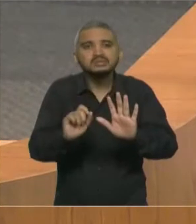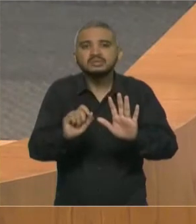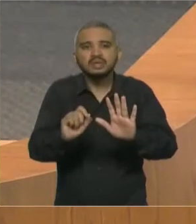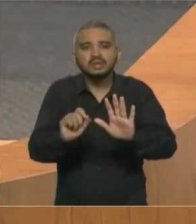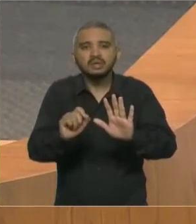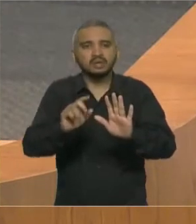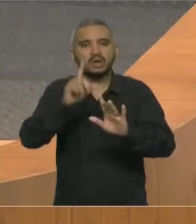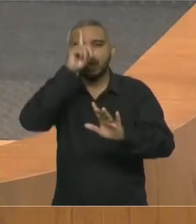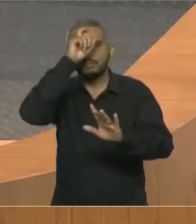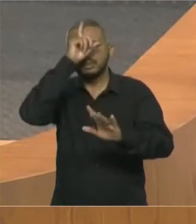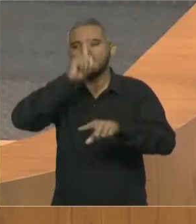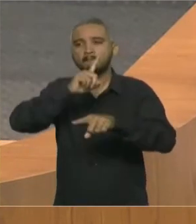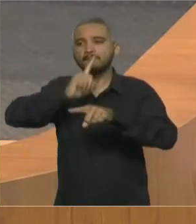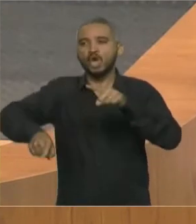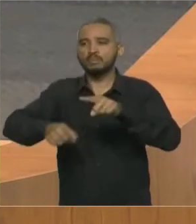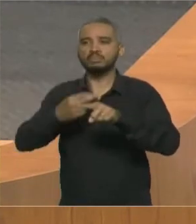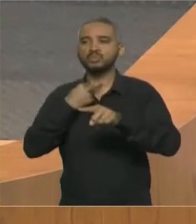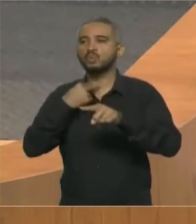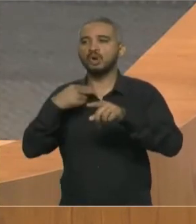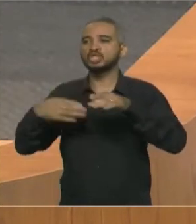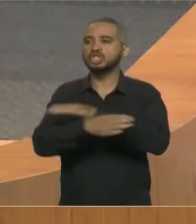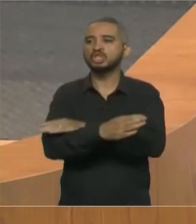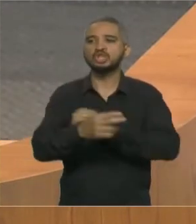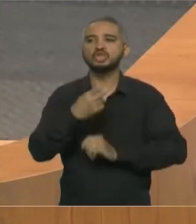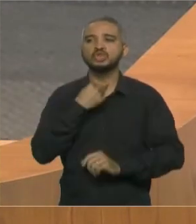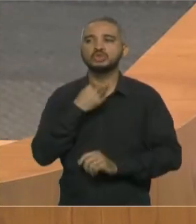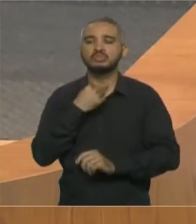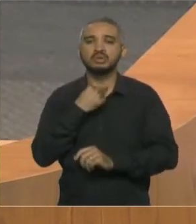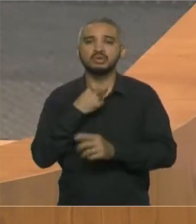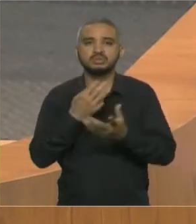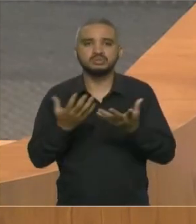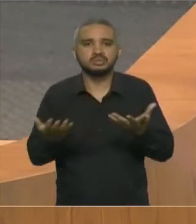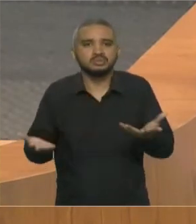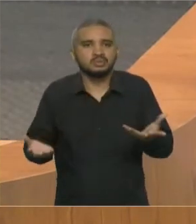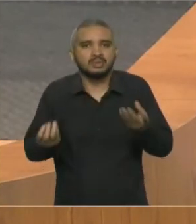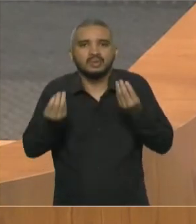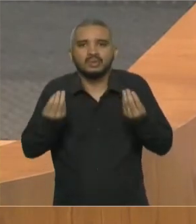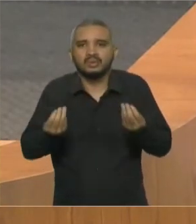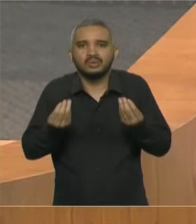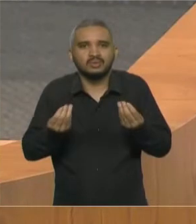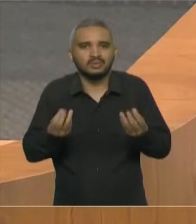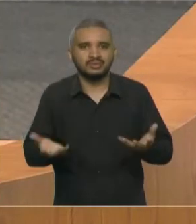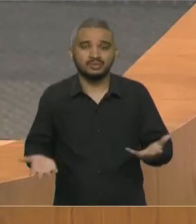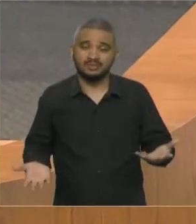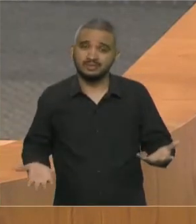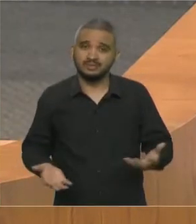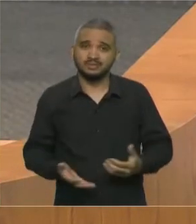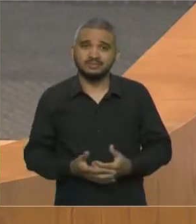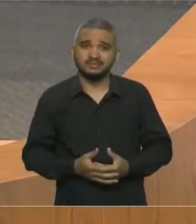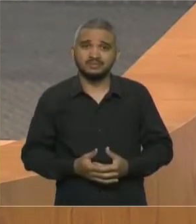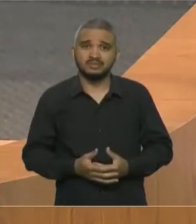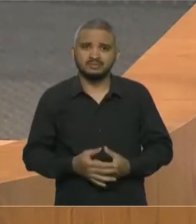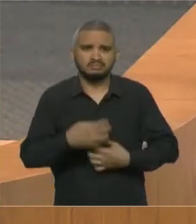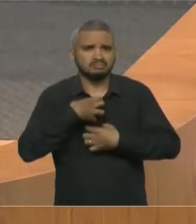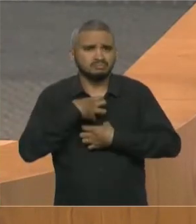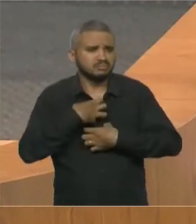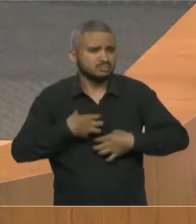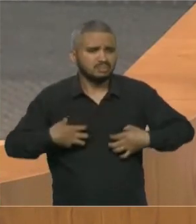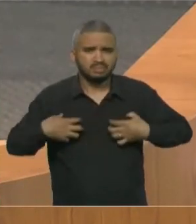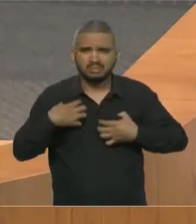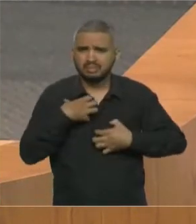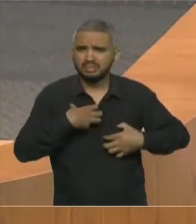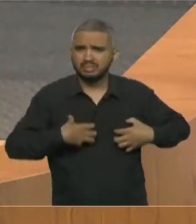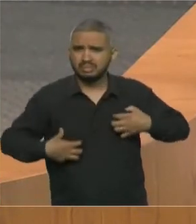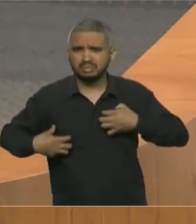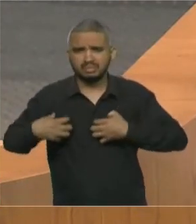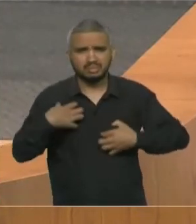é rompido, porque as maternidades não permitem a entrada da doula para acompanhar as gestantes. Isso me causa uma indignação. Eu, como